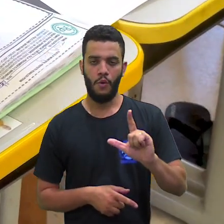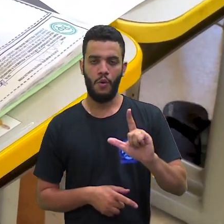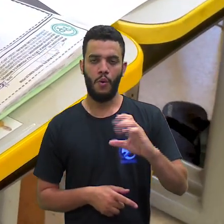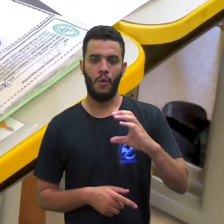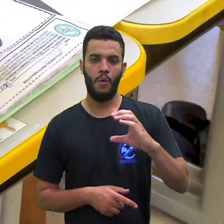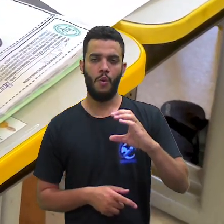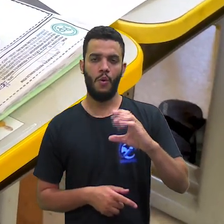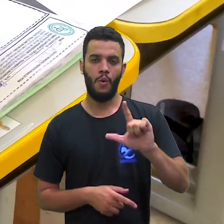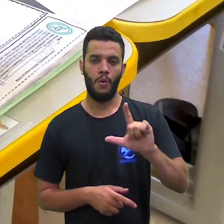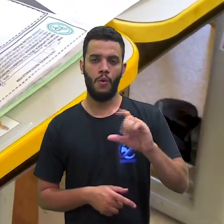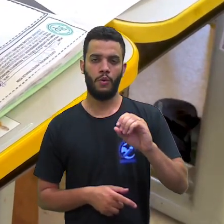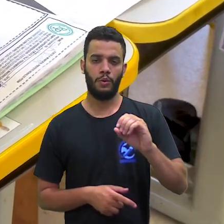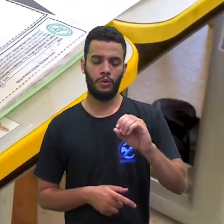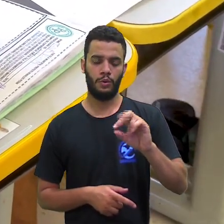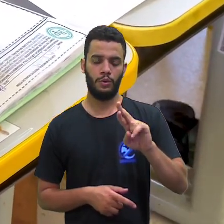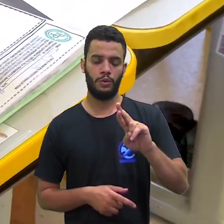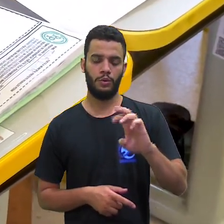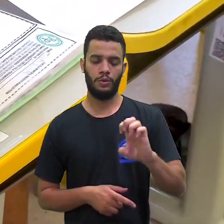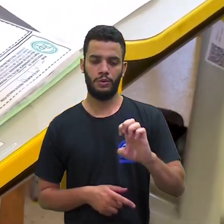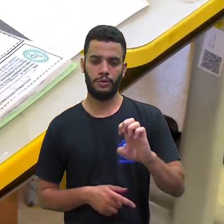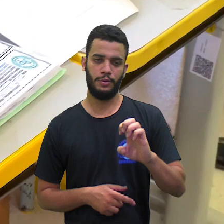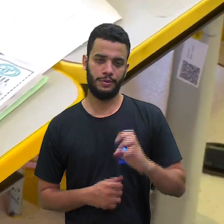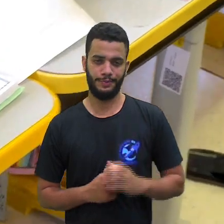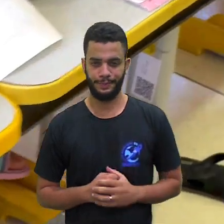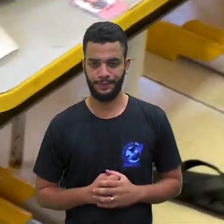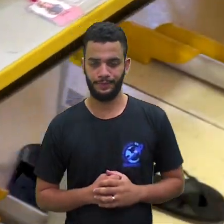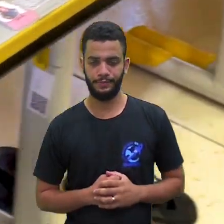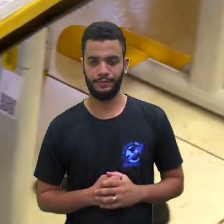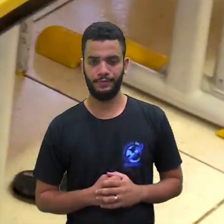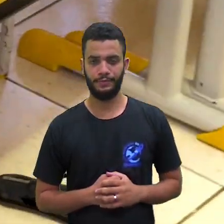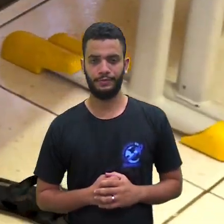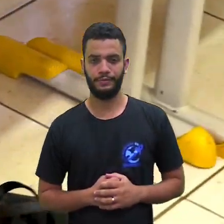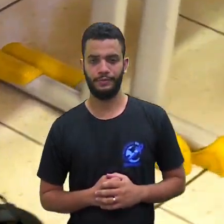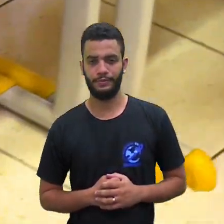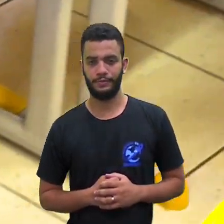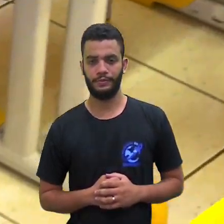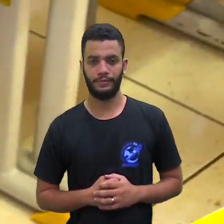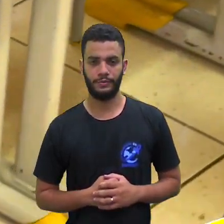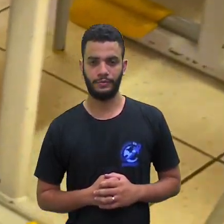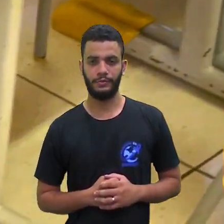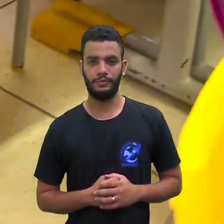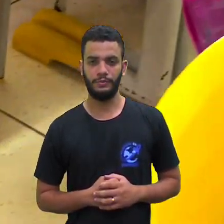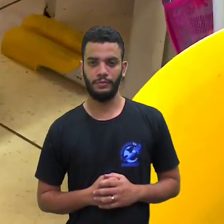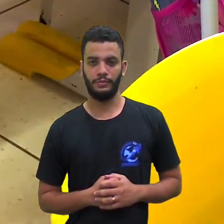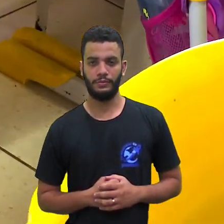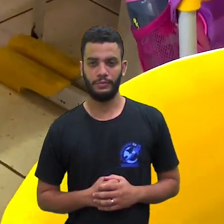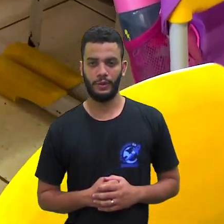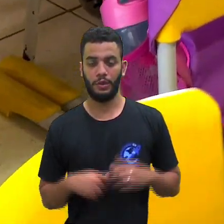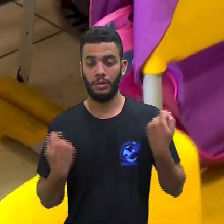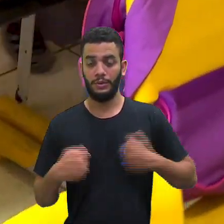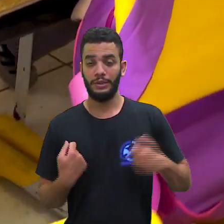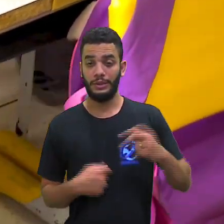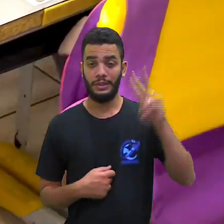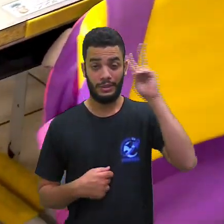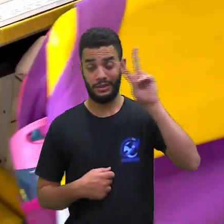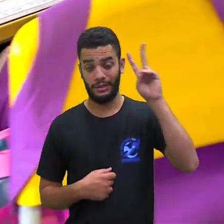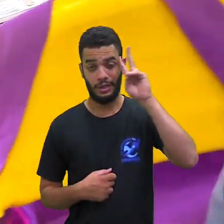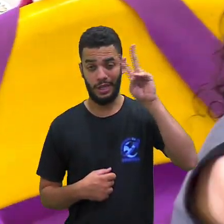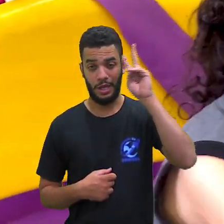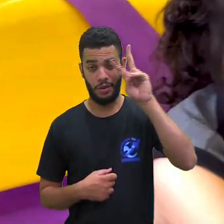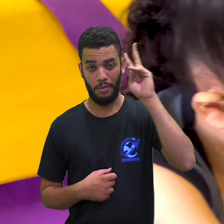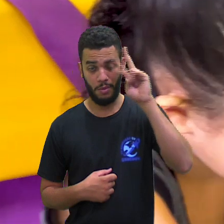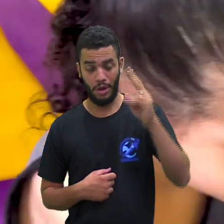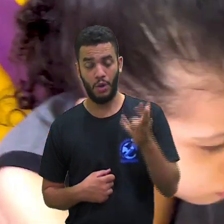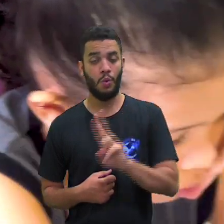Pode terminar, meu amor. Vou esperar o Heitor terminar. Ele terminou ainda não. Mas a gente escreve só o quê? Só